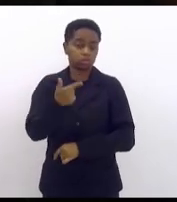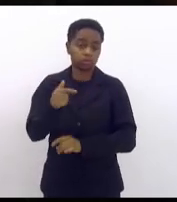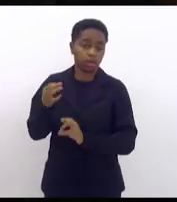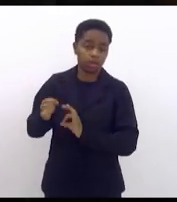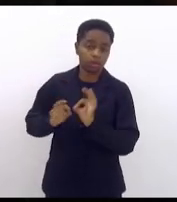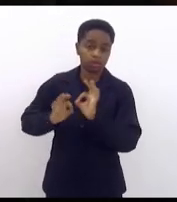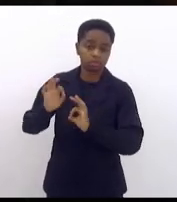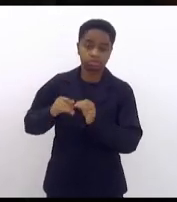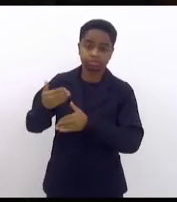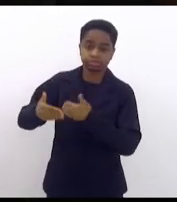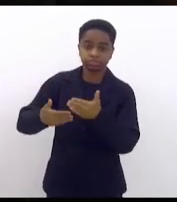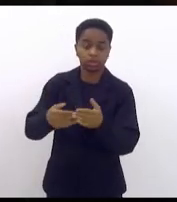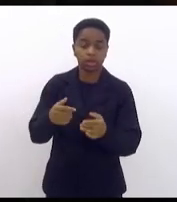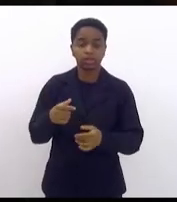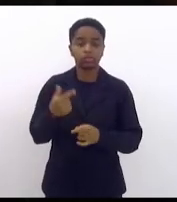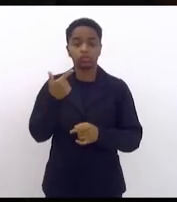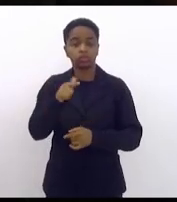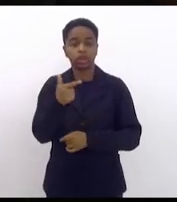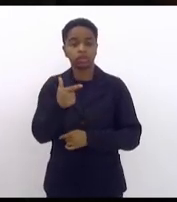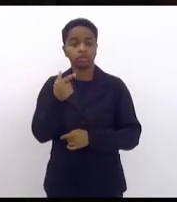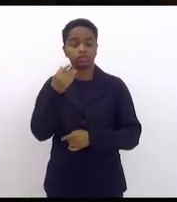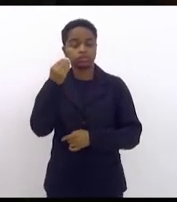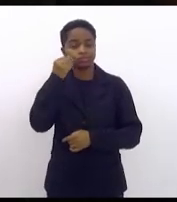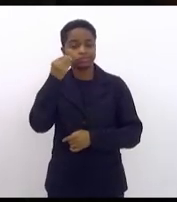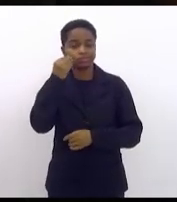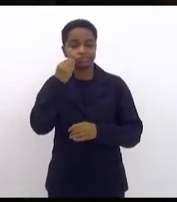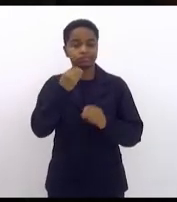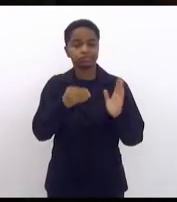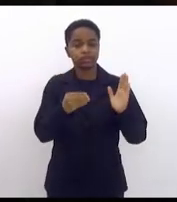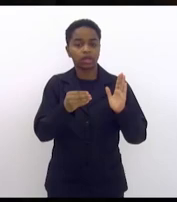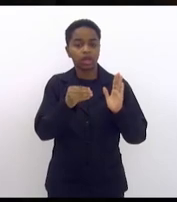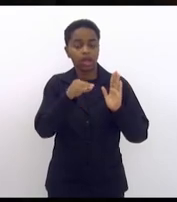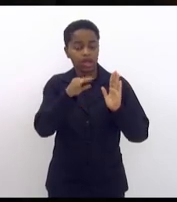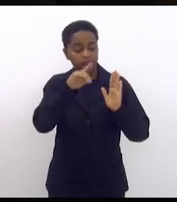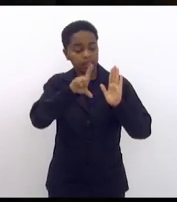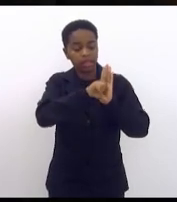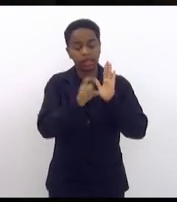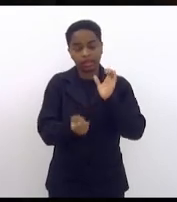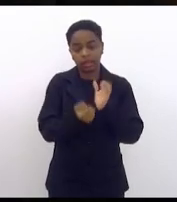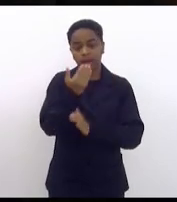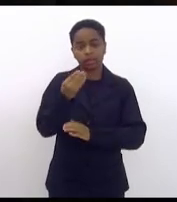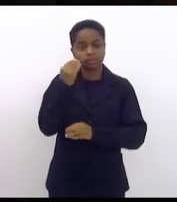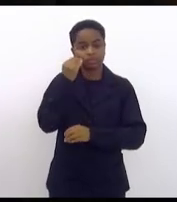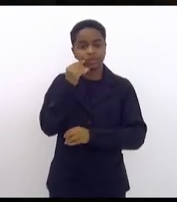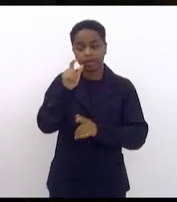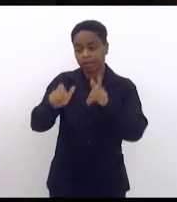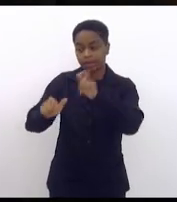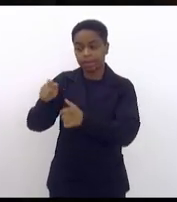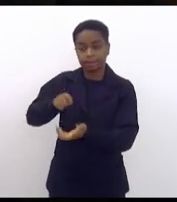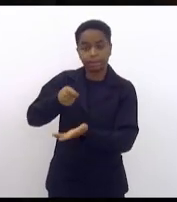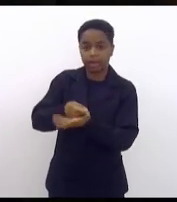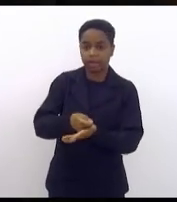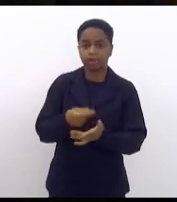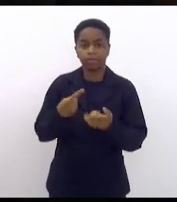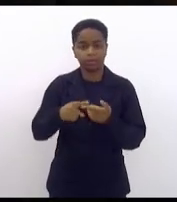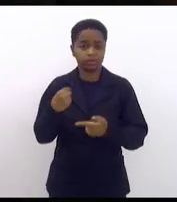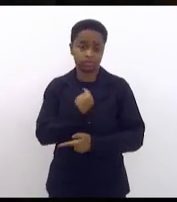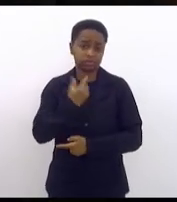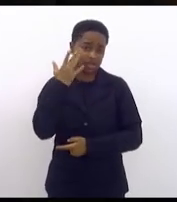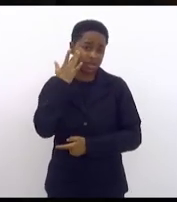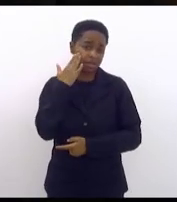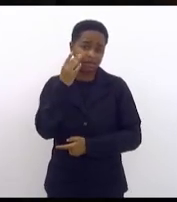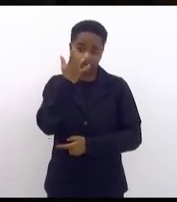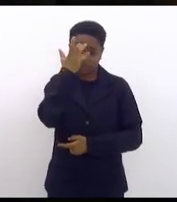para ter uma legislação mais adequada para cobrar de quem deve. A gente sabe que não é fácil, não é a cobrança do São José da